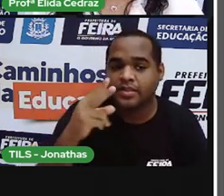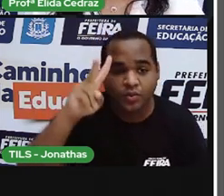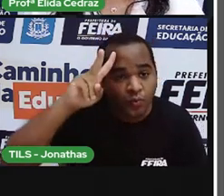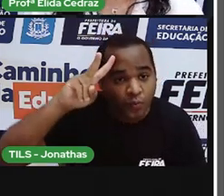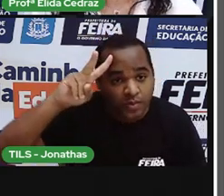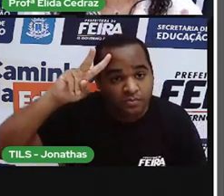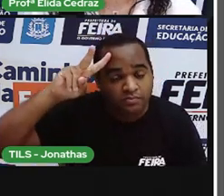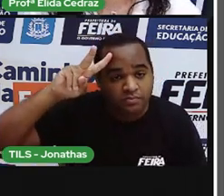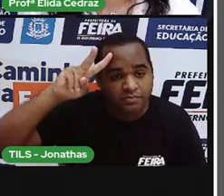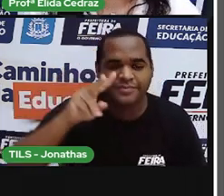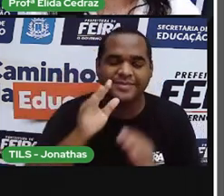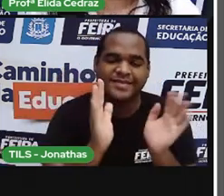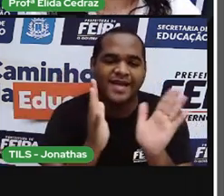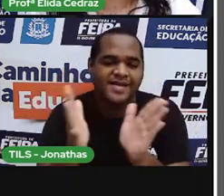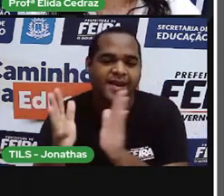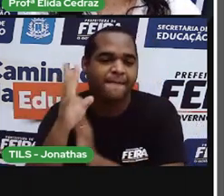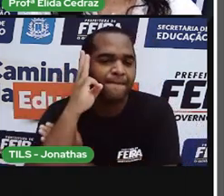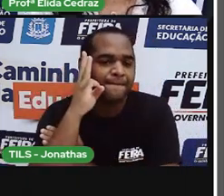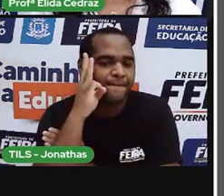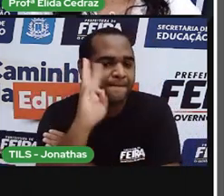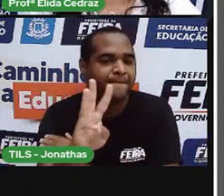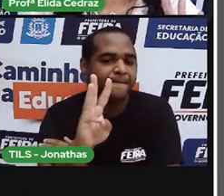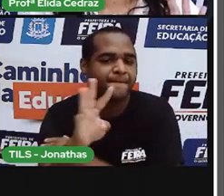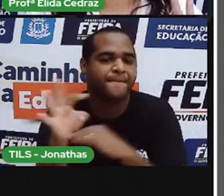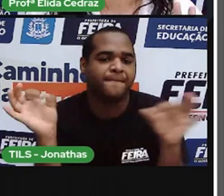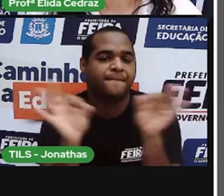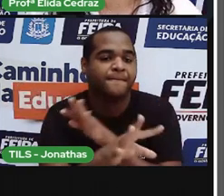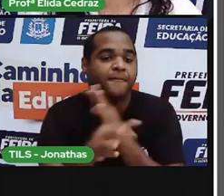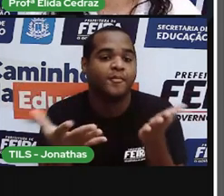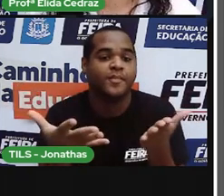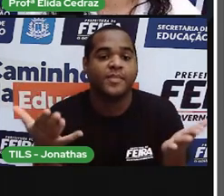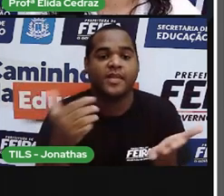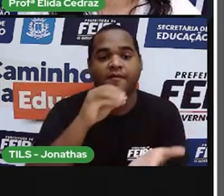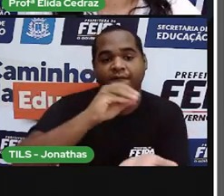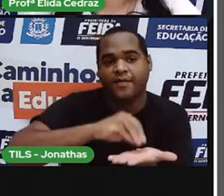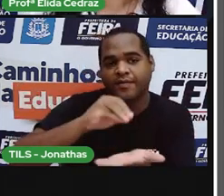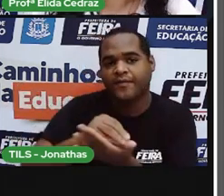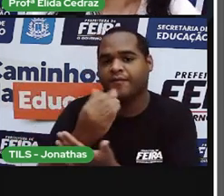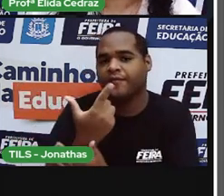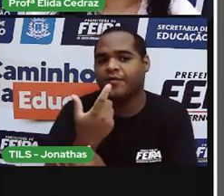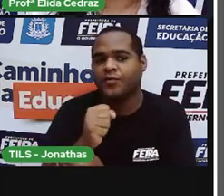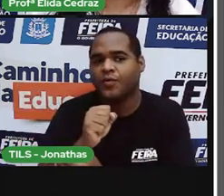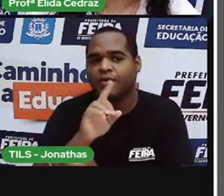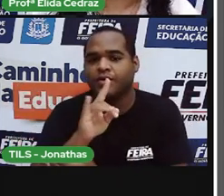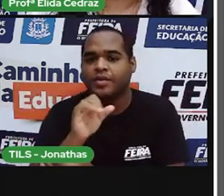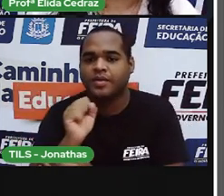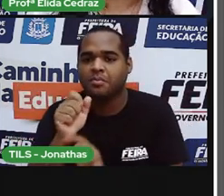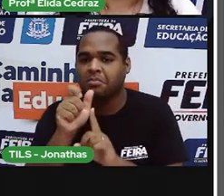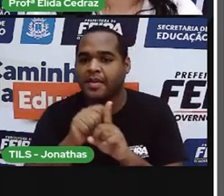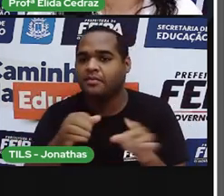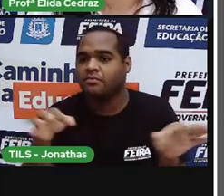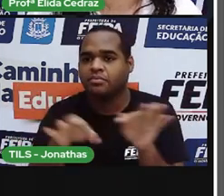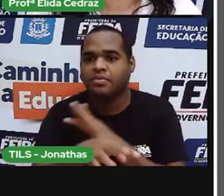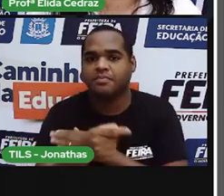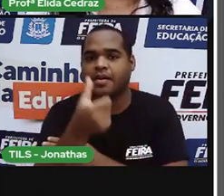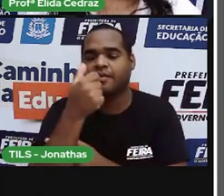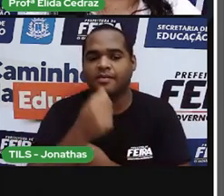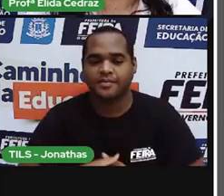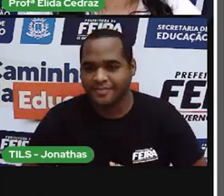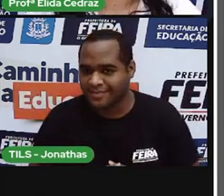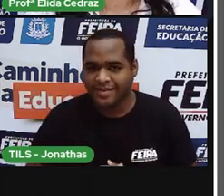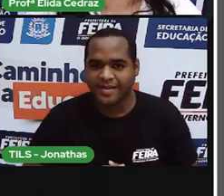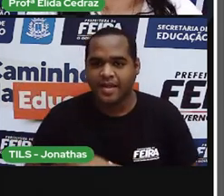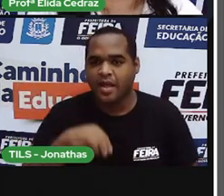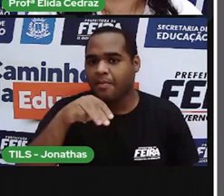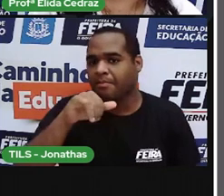se passaram 3 dias e faltam 28 dias para esse mês acabar, porque